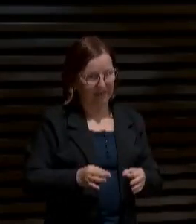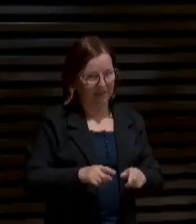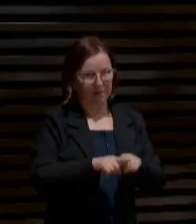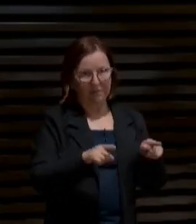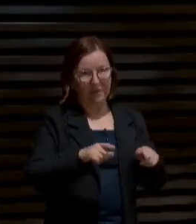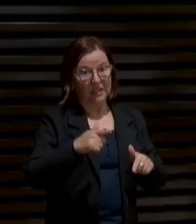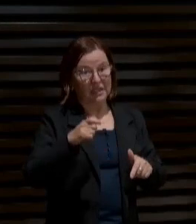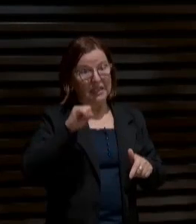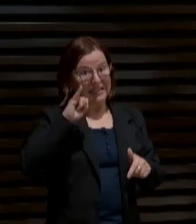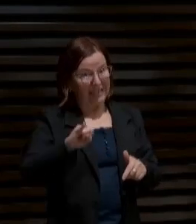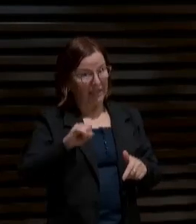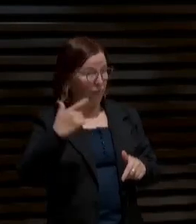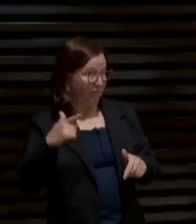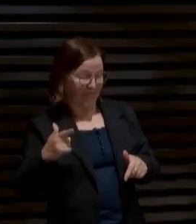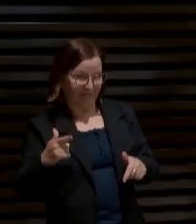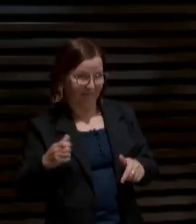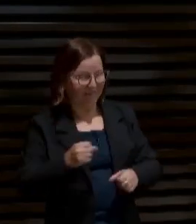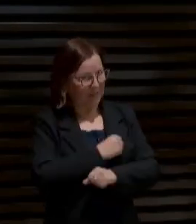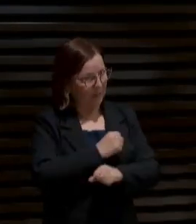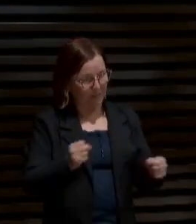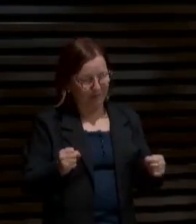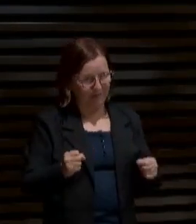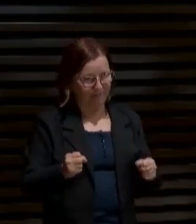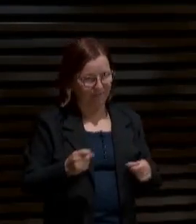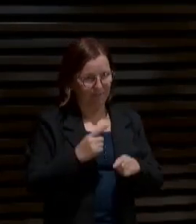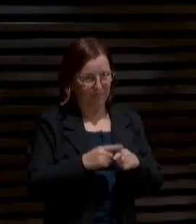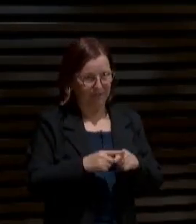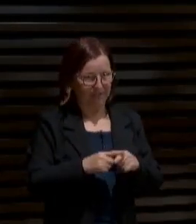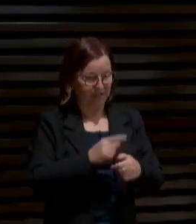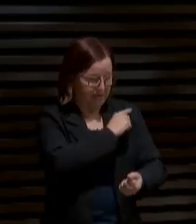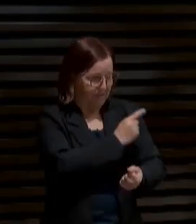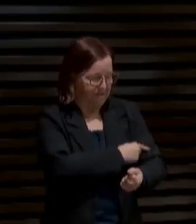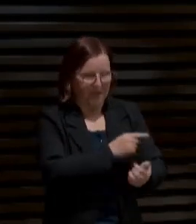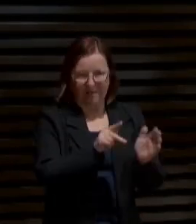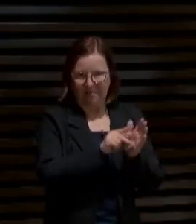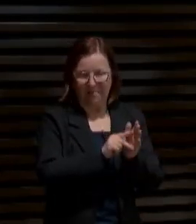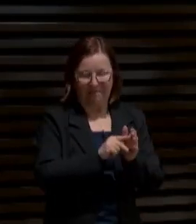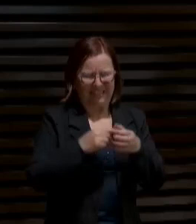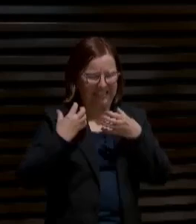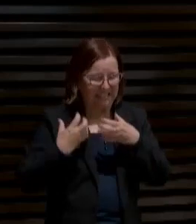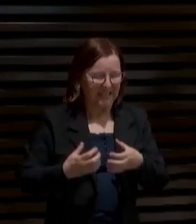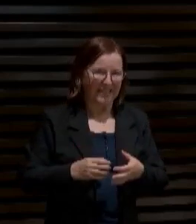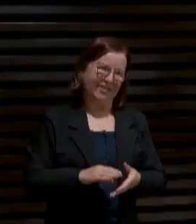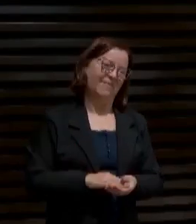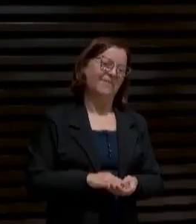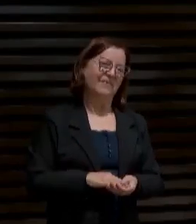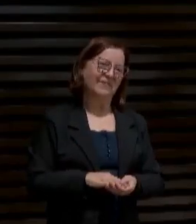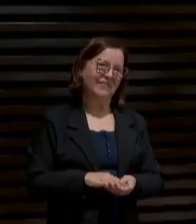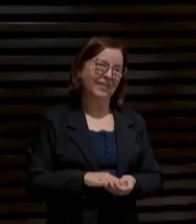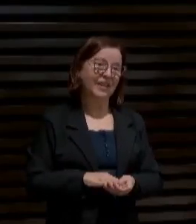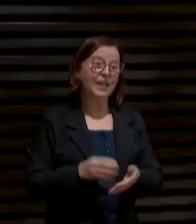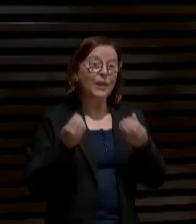experiência não vamos praticar porque por isso for nós vamos cansar E então como é que vou vir de